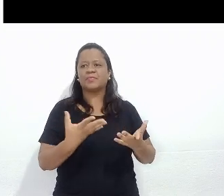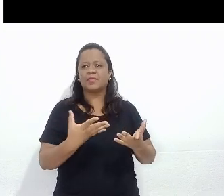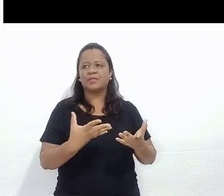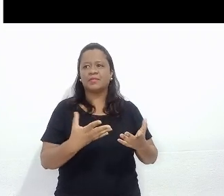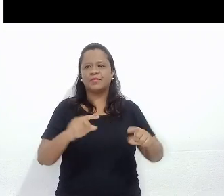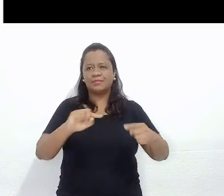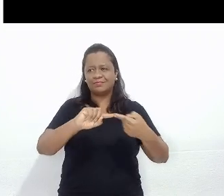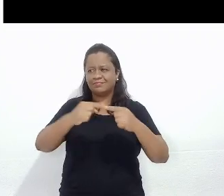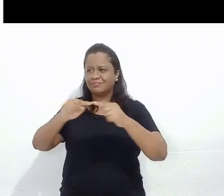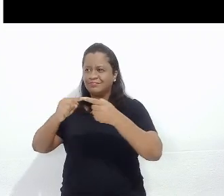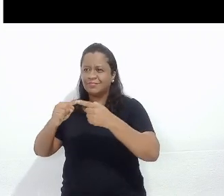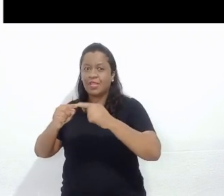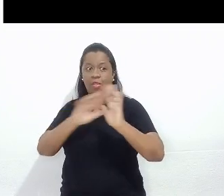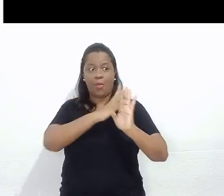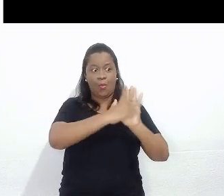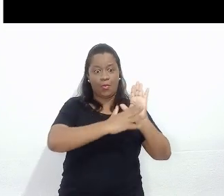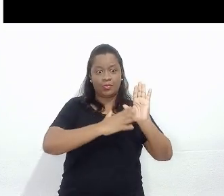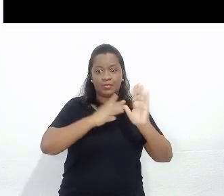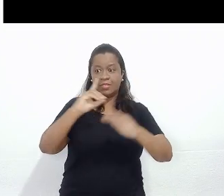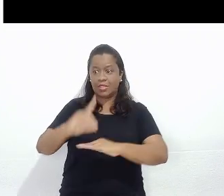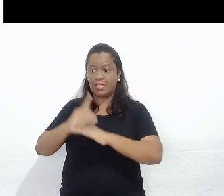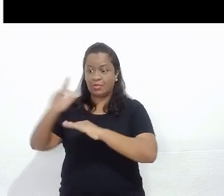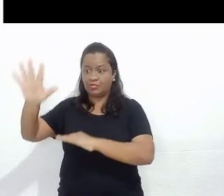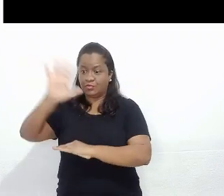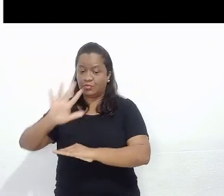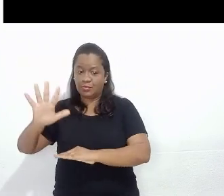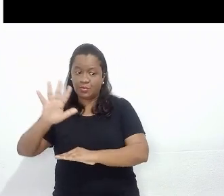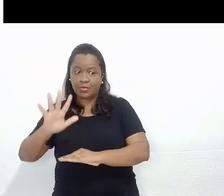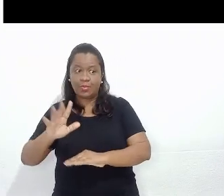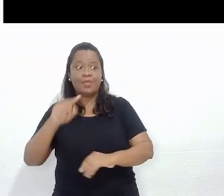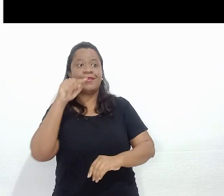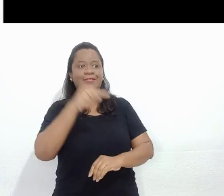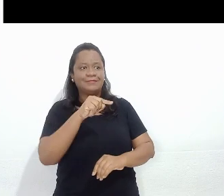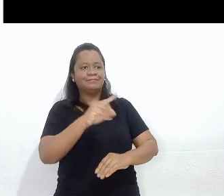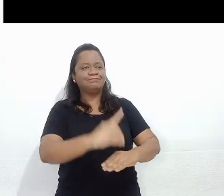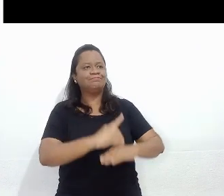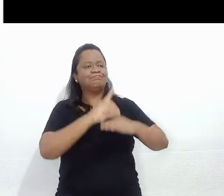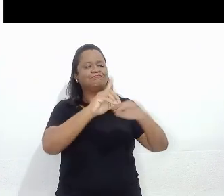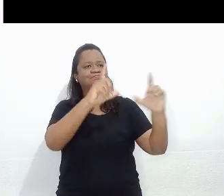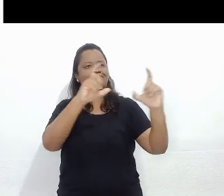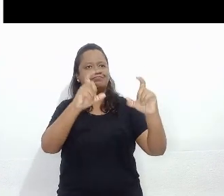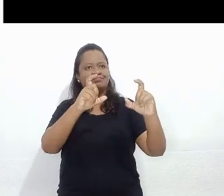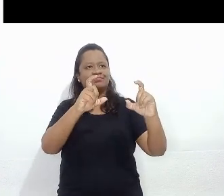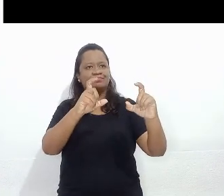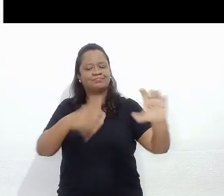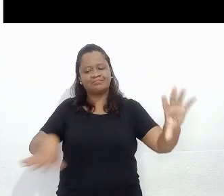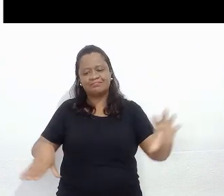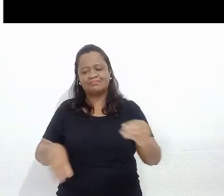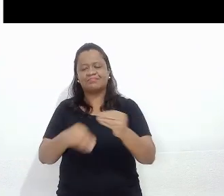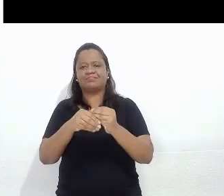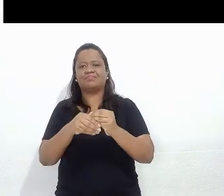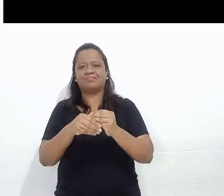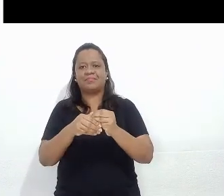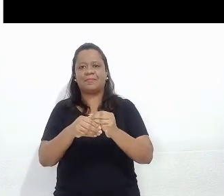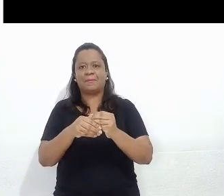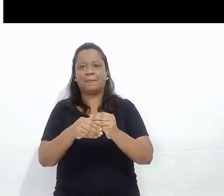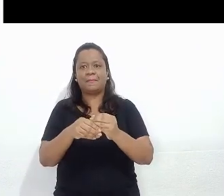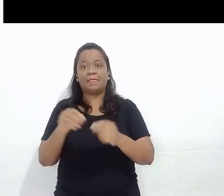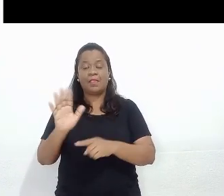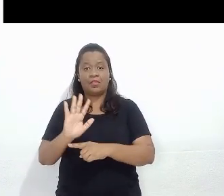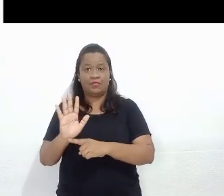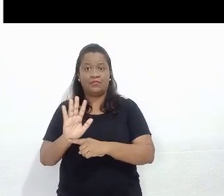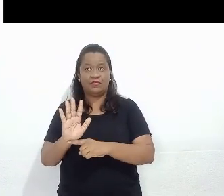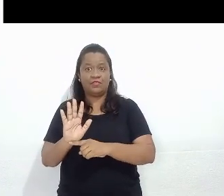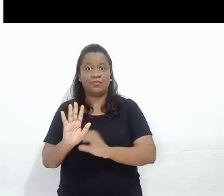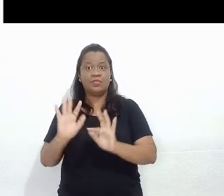pegada do diretor, você vê como o diretor de fotografia pode acrescentar a sua assinatura, né? Aquele filme último do